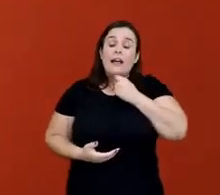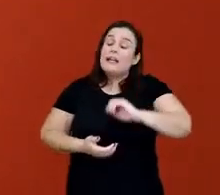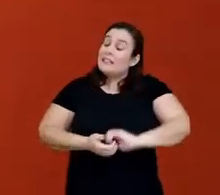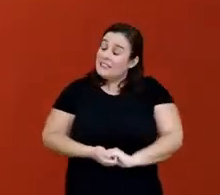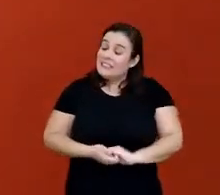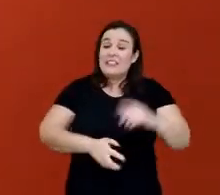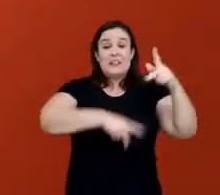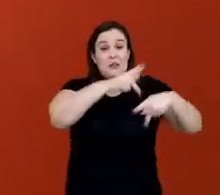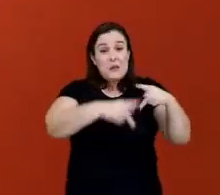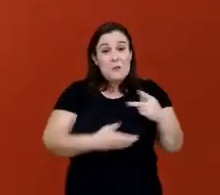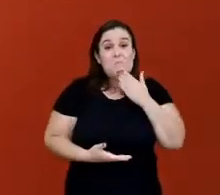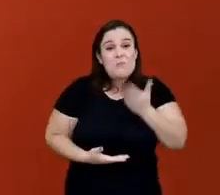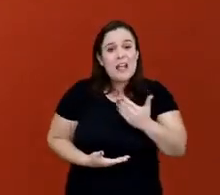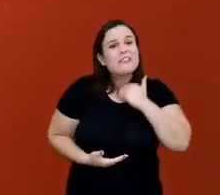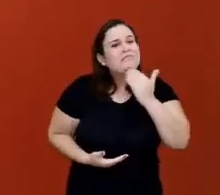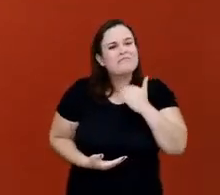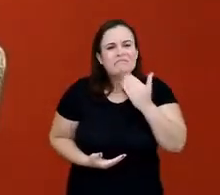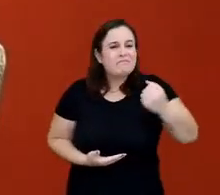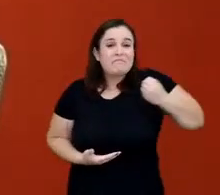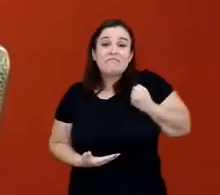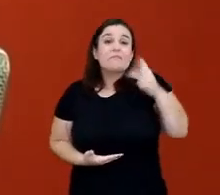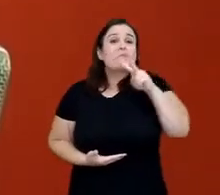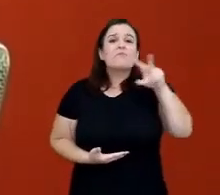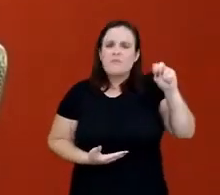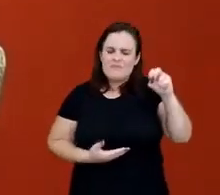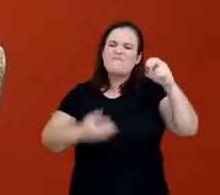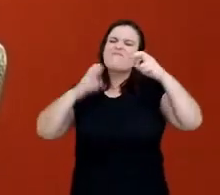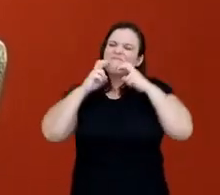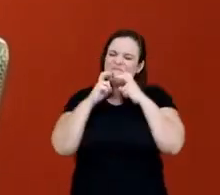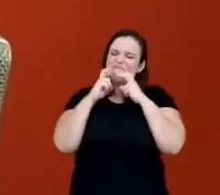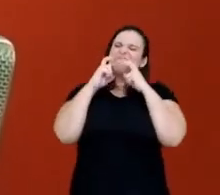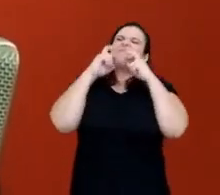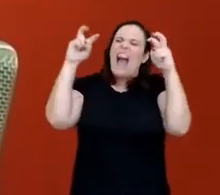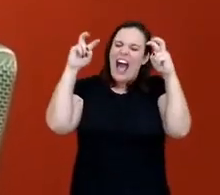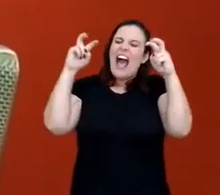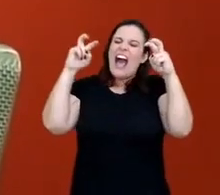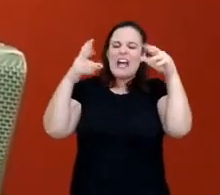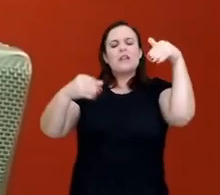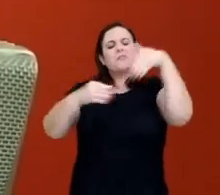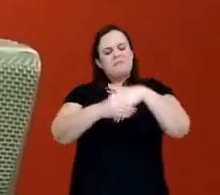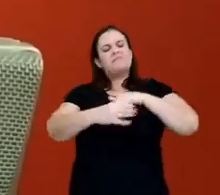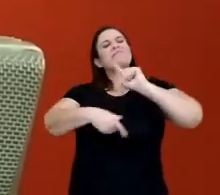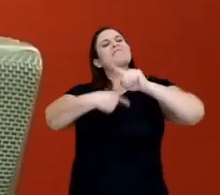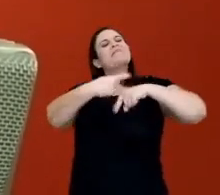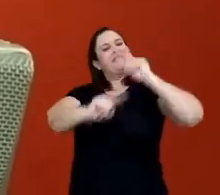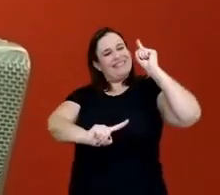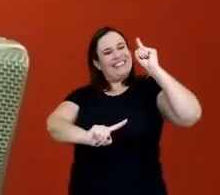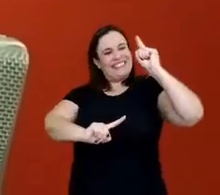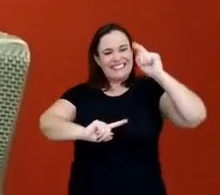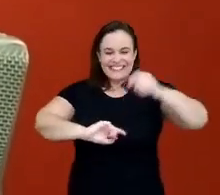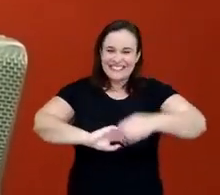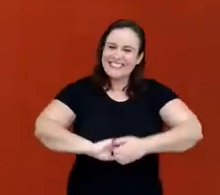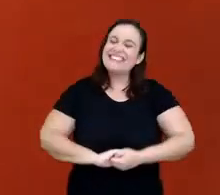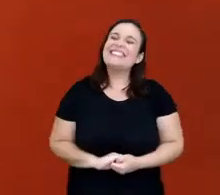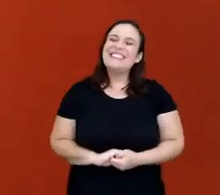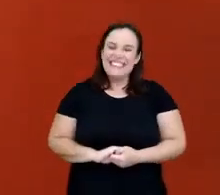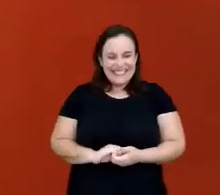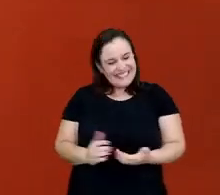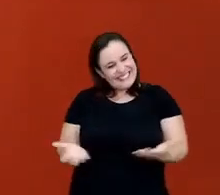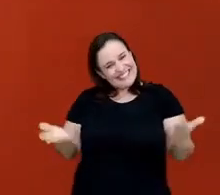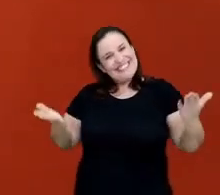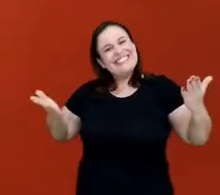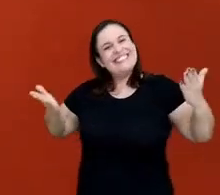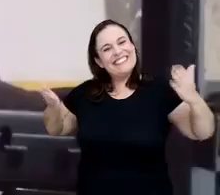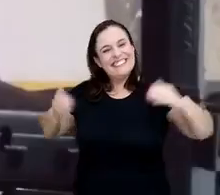Quando o povo pede, não adianta. O grito 50 já tá na garganta pra virar o jogo nessa eleição.